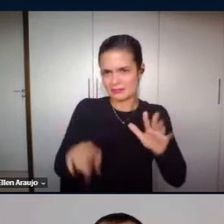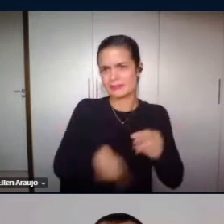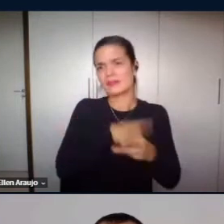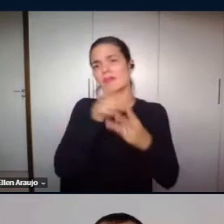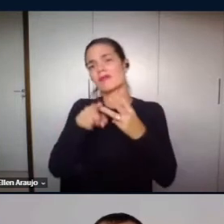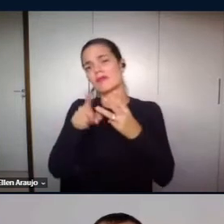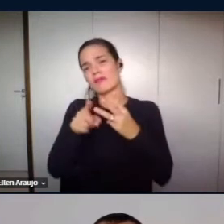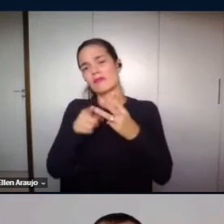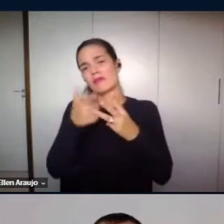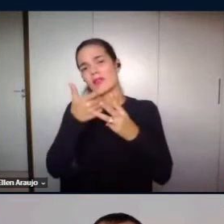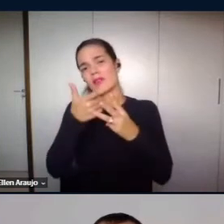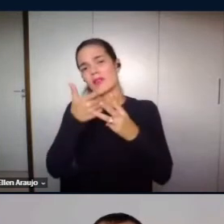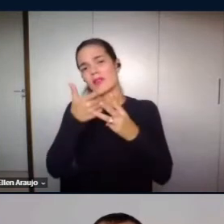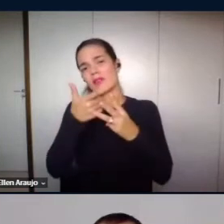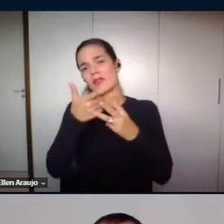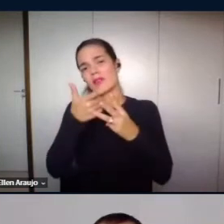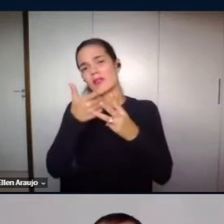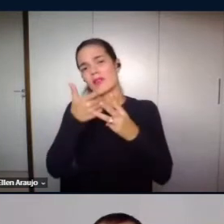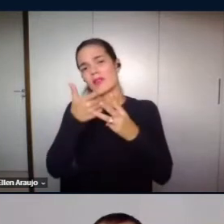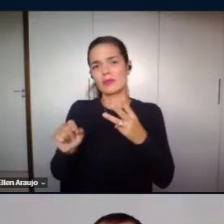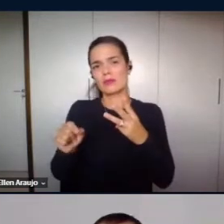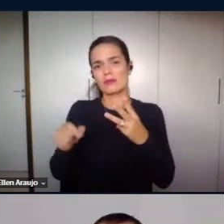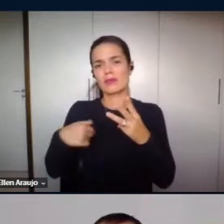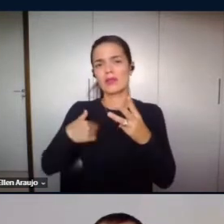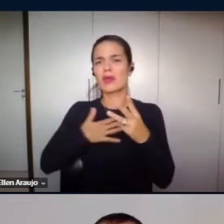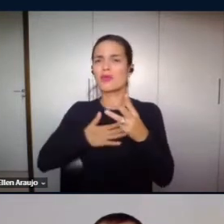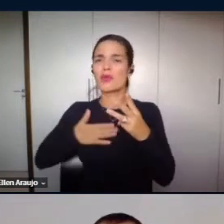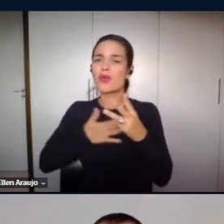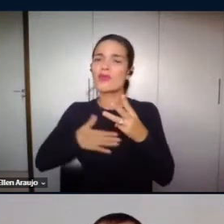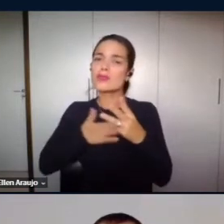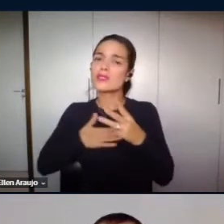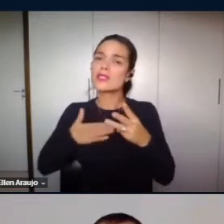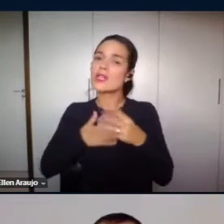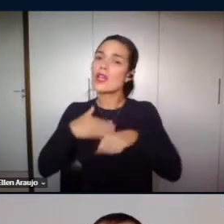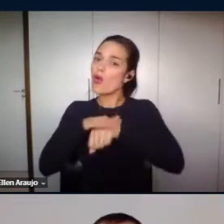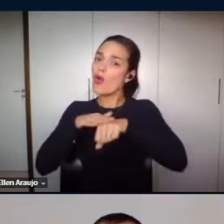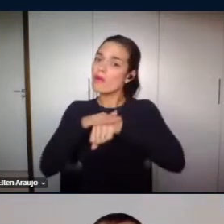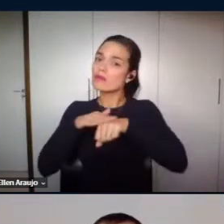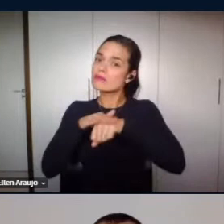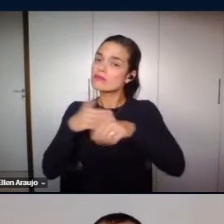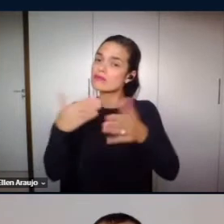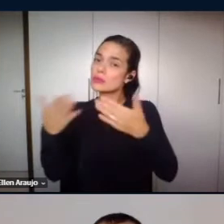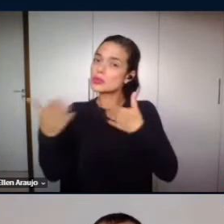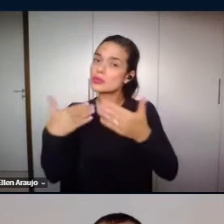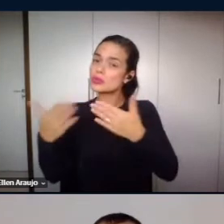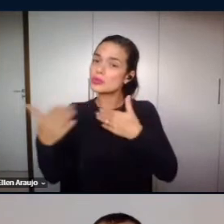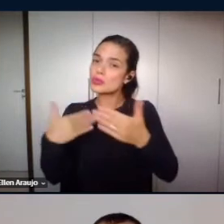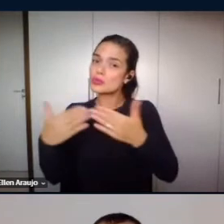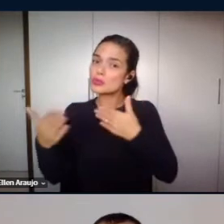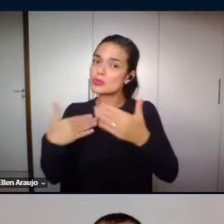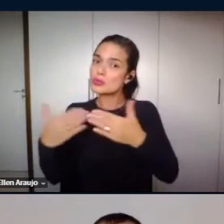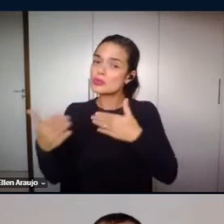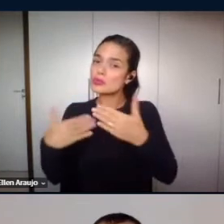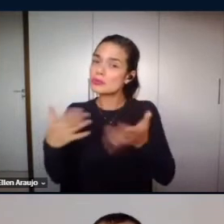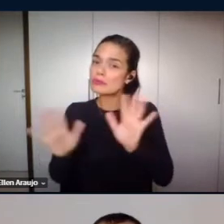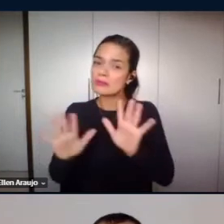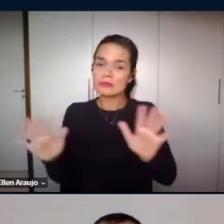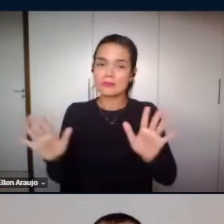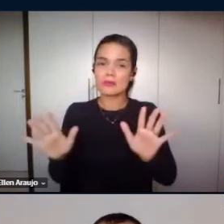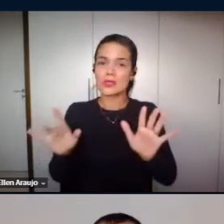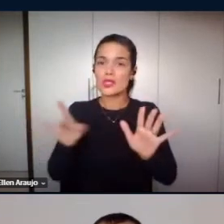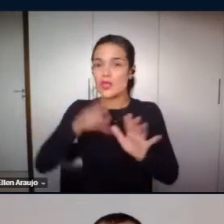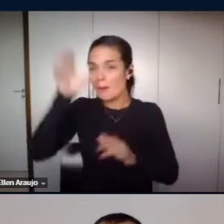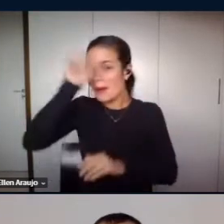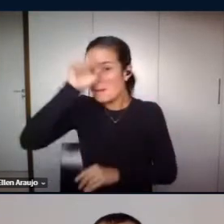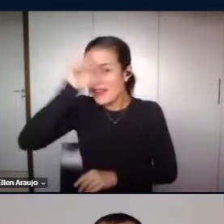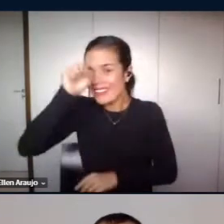questões, né, que eu gostaria de conversar contigo, muito mais para que eu aprenda